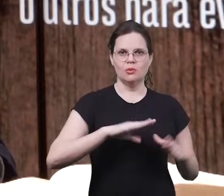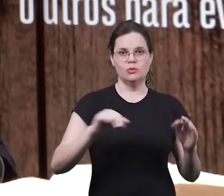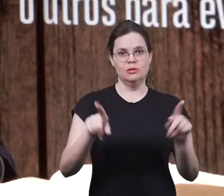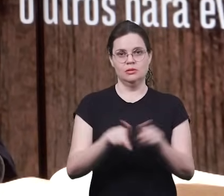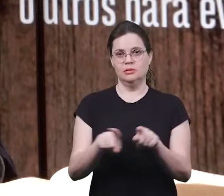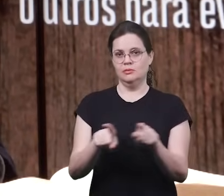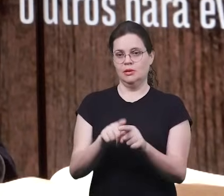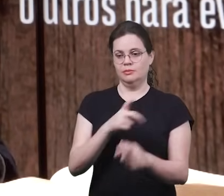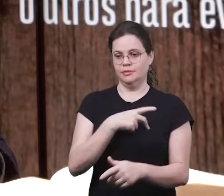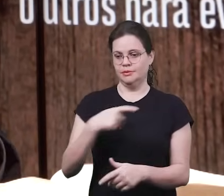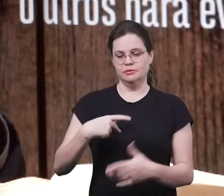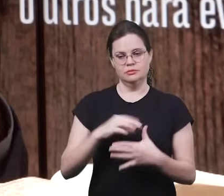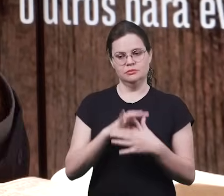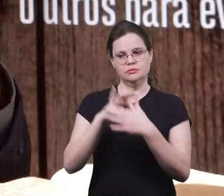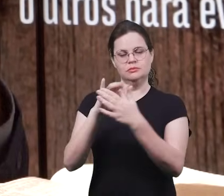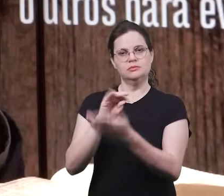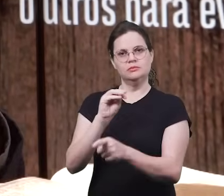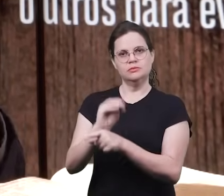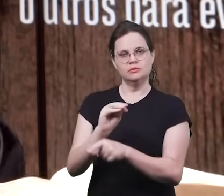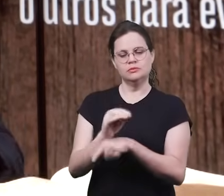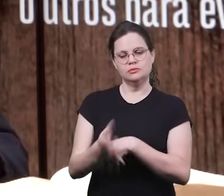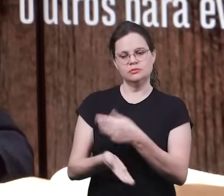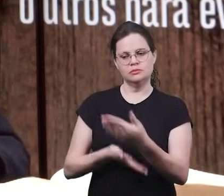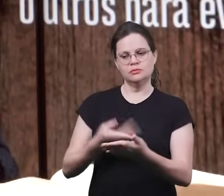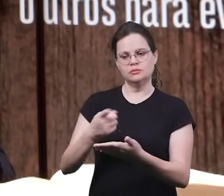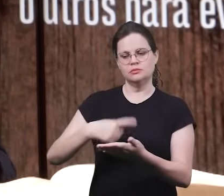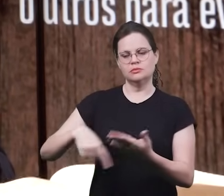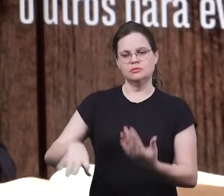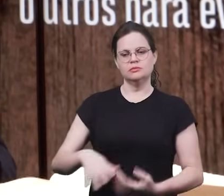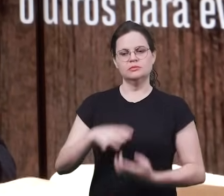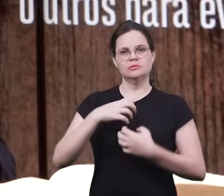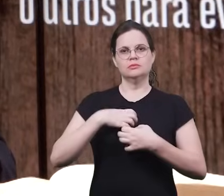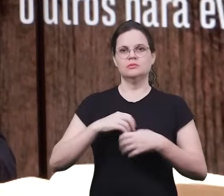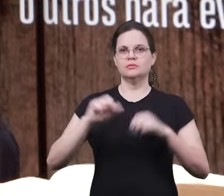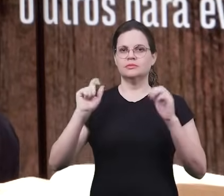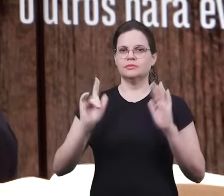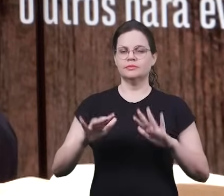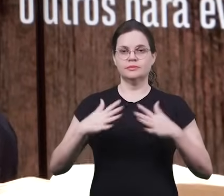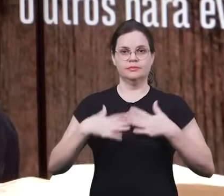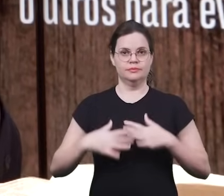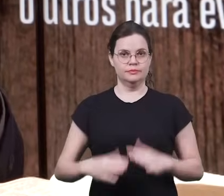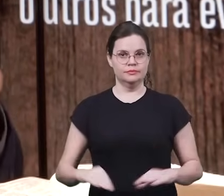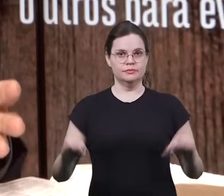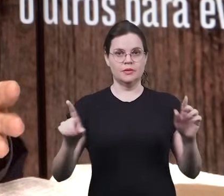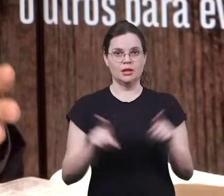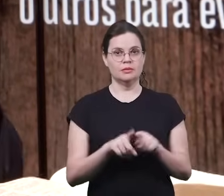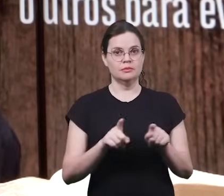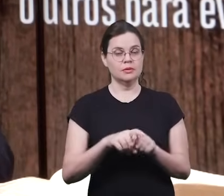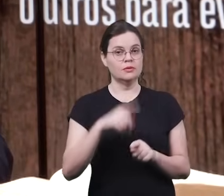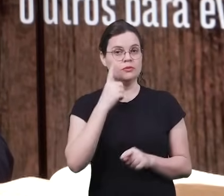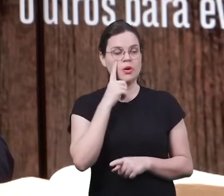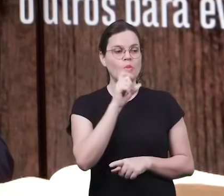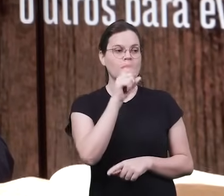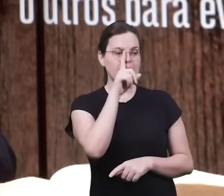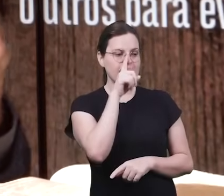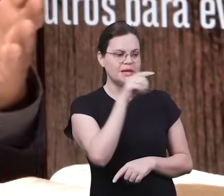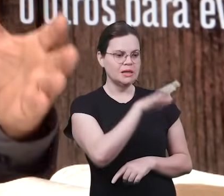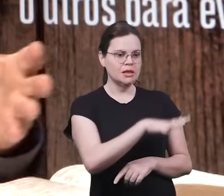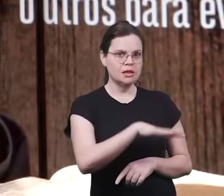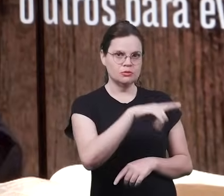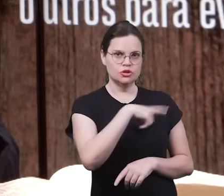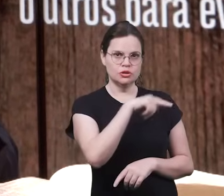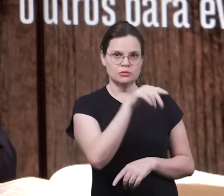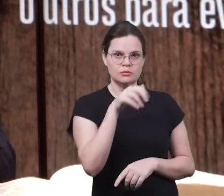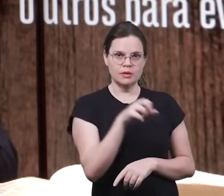Senhor, elas possam estar sendo vividas por este rebanho e também cuidando dos perigos, né? O pastor